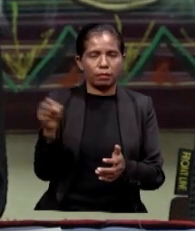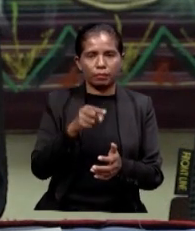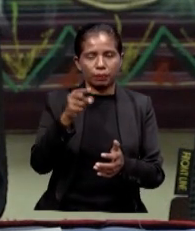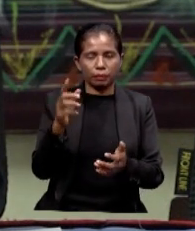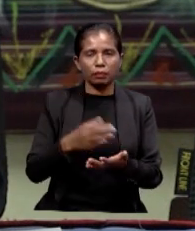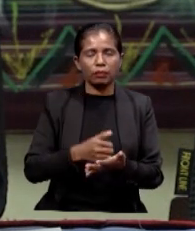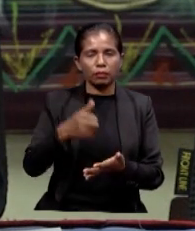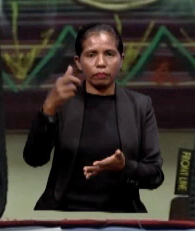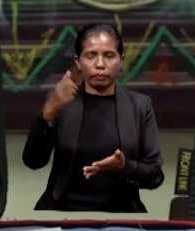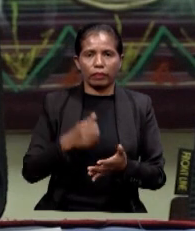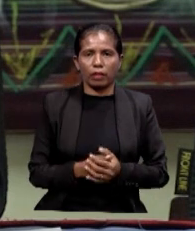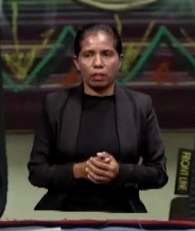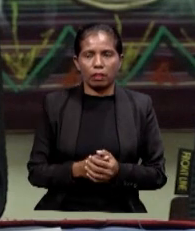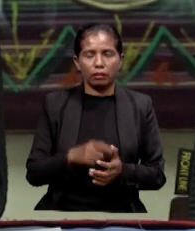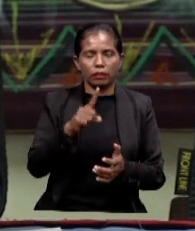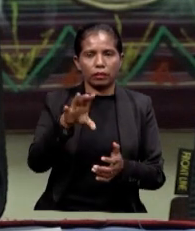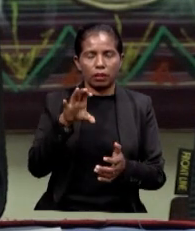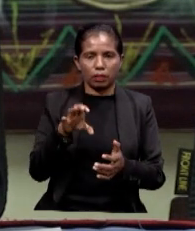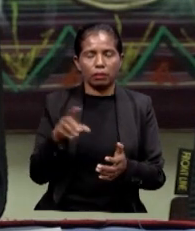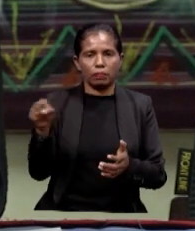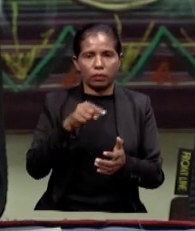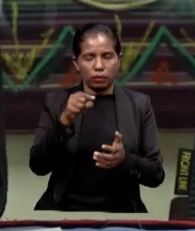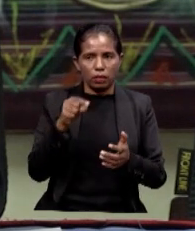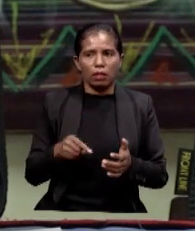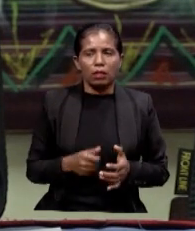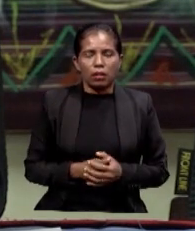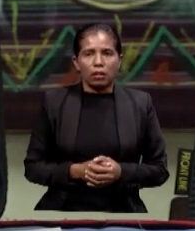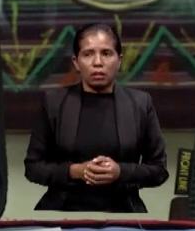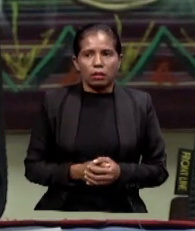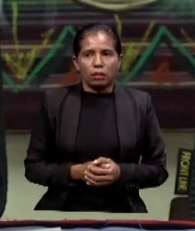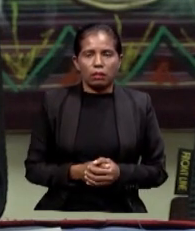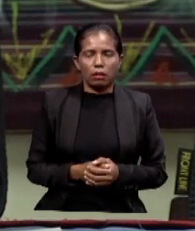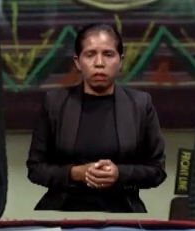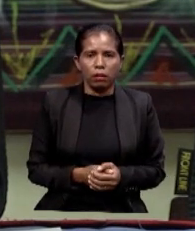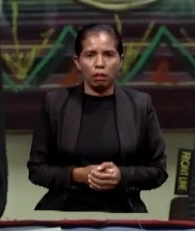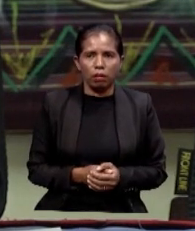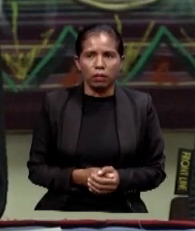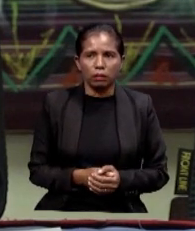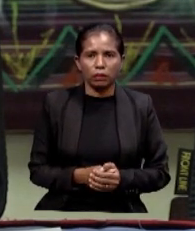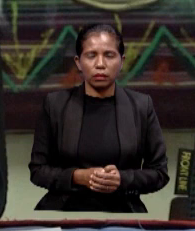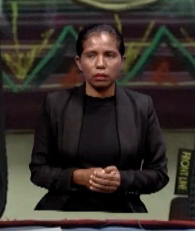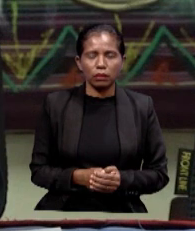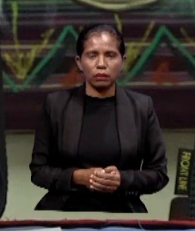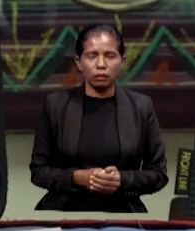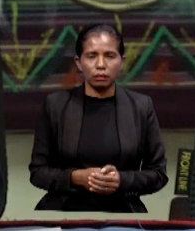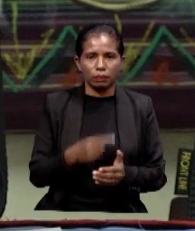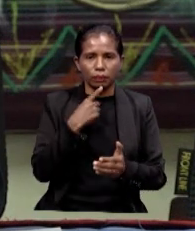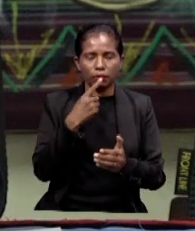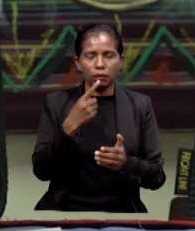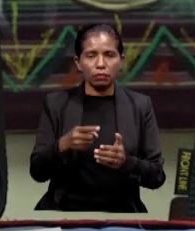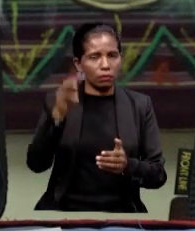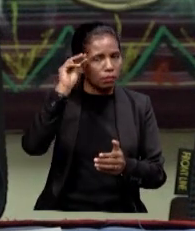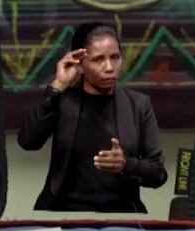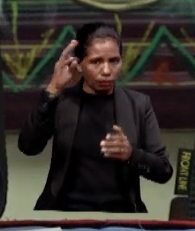aprovados, 100%, ou 330. Armindo Maia Actuir,